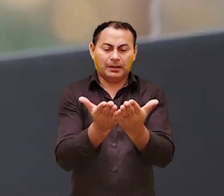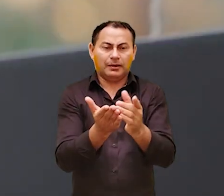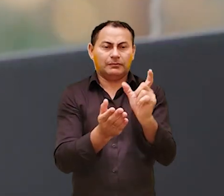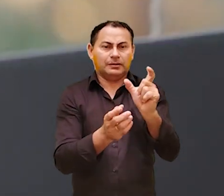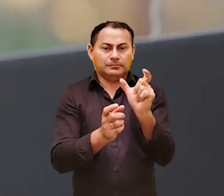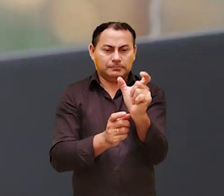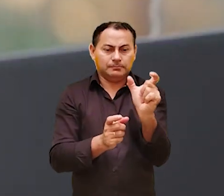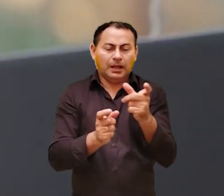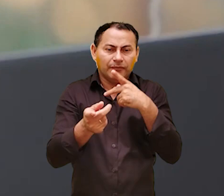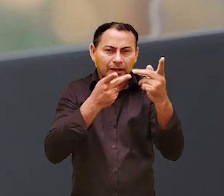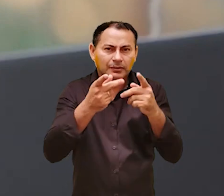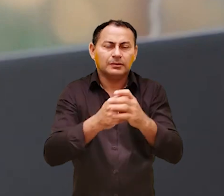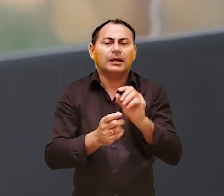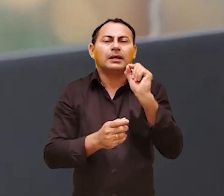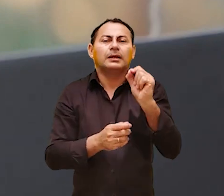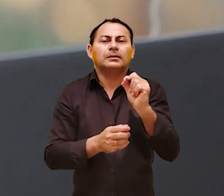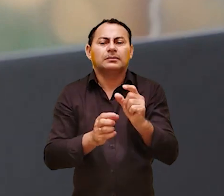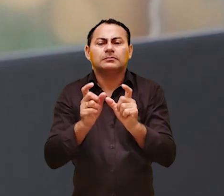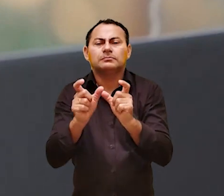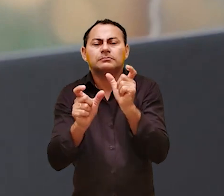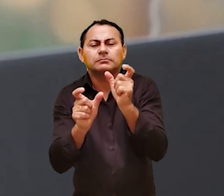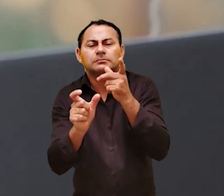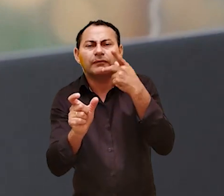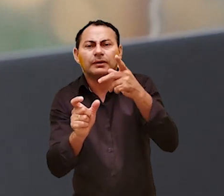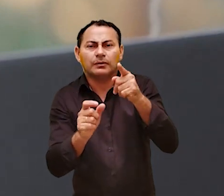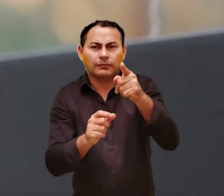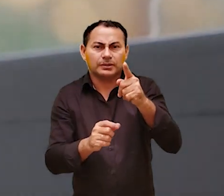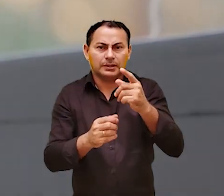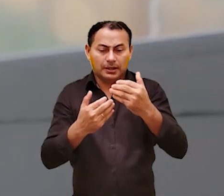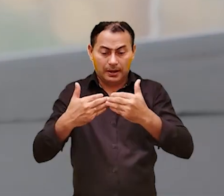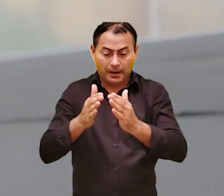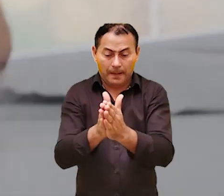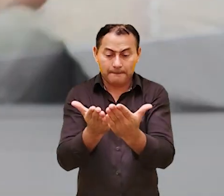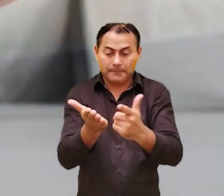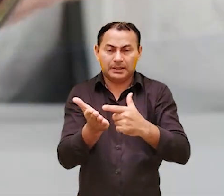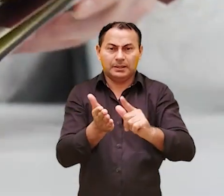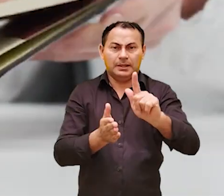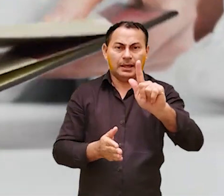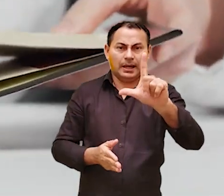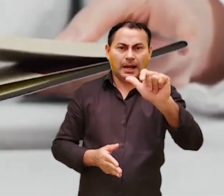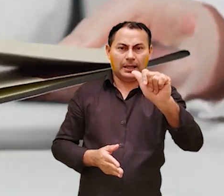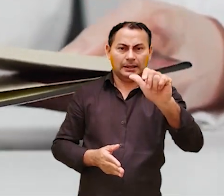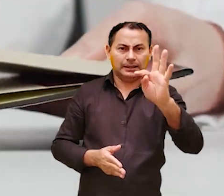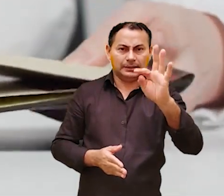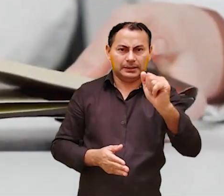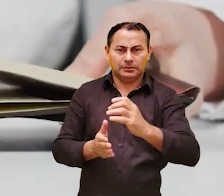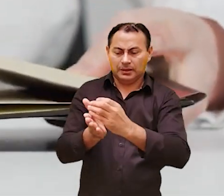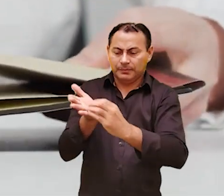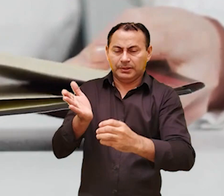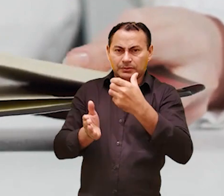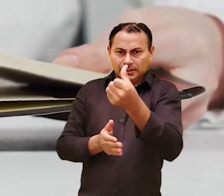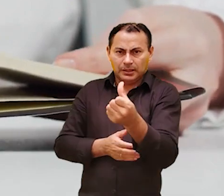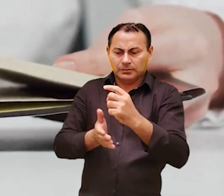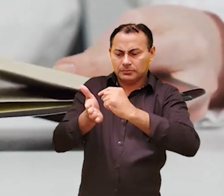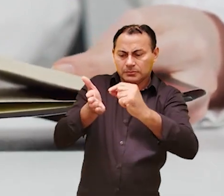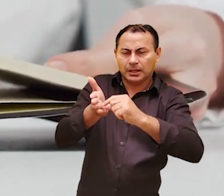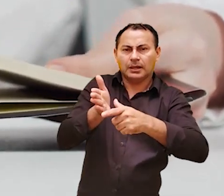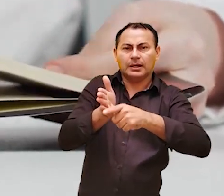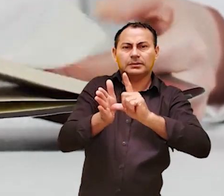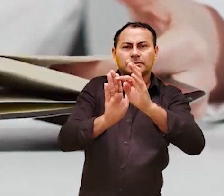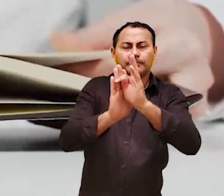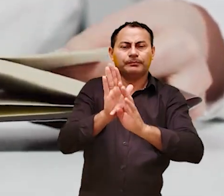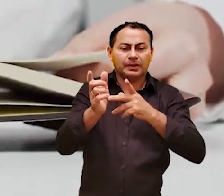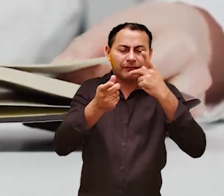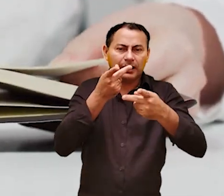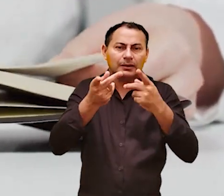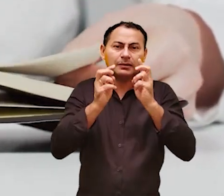palavras foram dirigidas a quem, hein? Se você abrir sua Bíblia em Gálatas capítulo 6 e ler os versículos que vêm